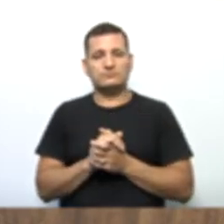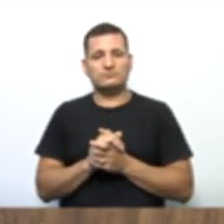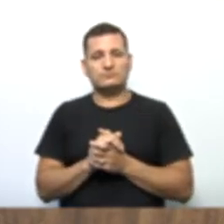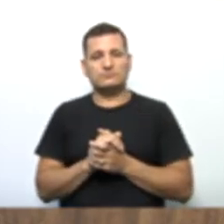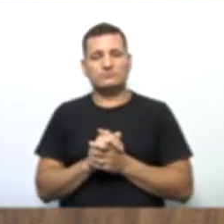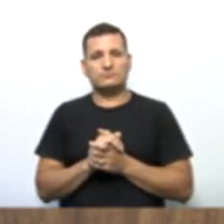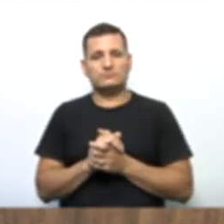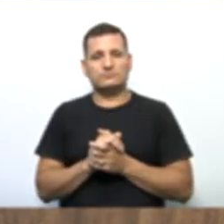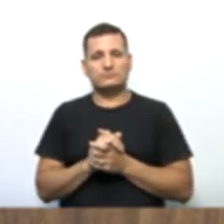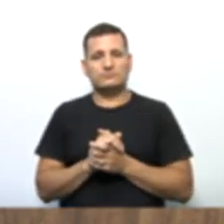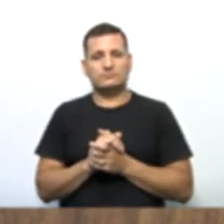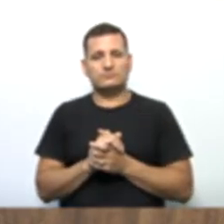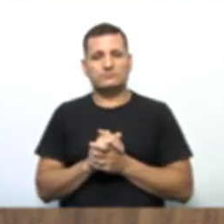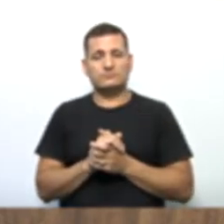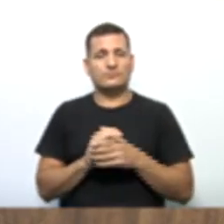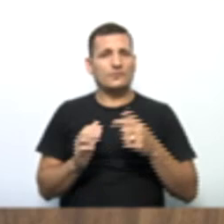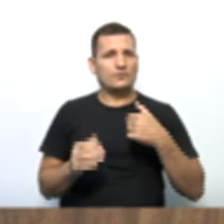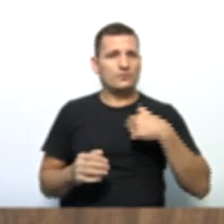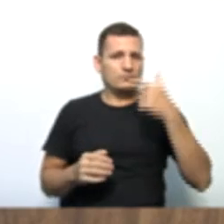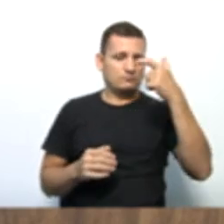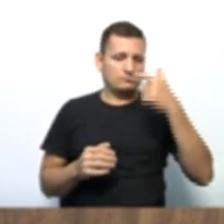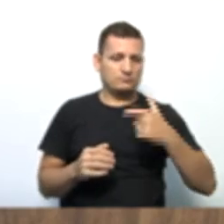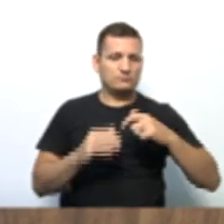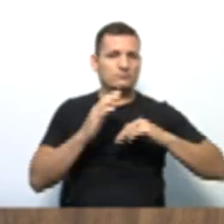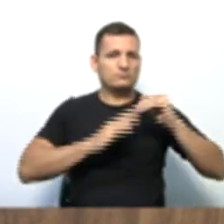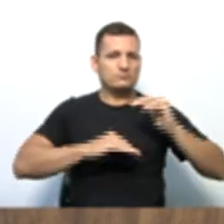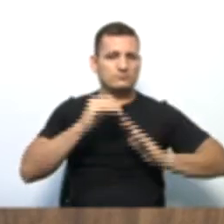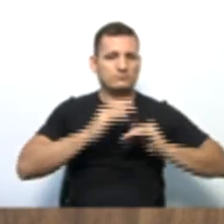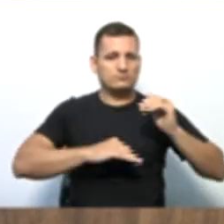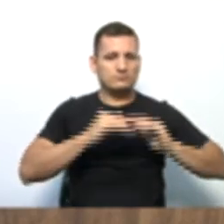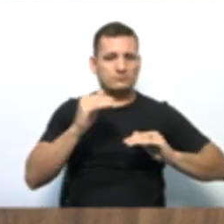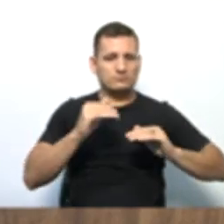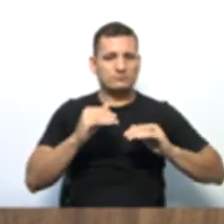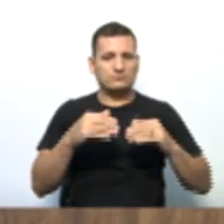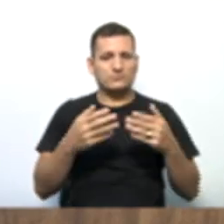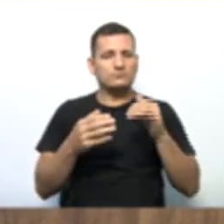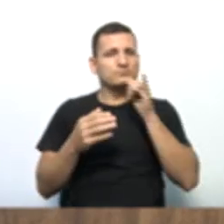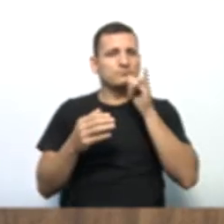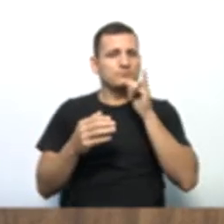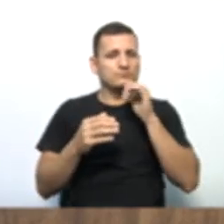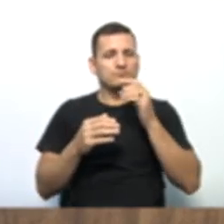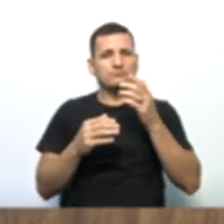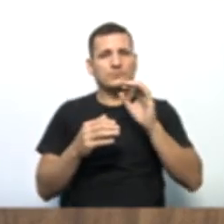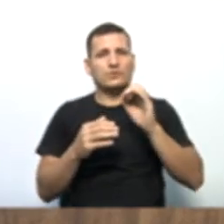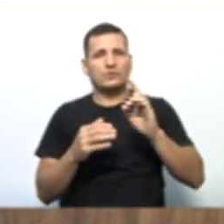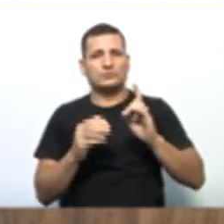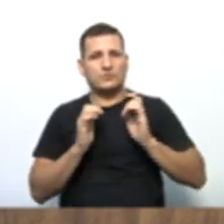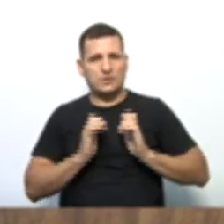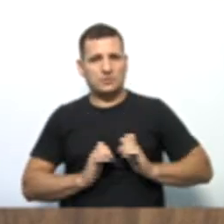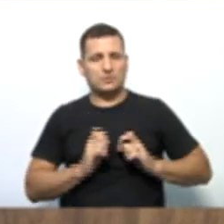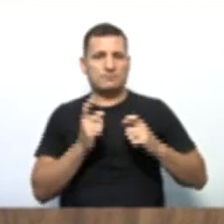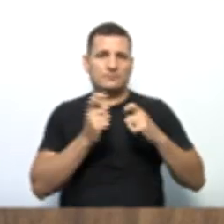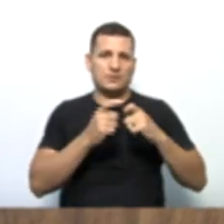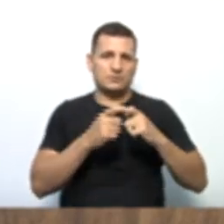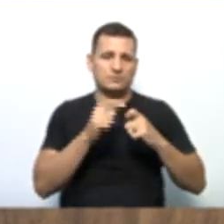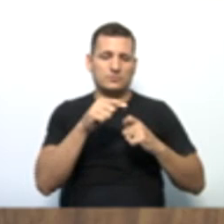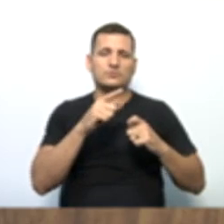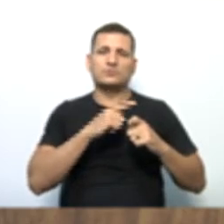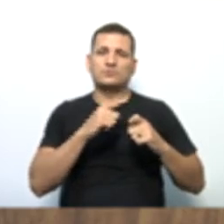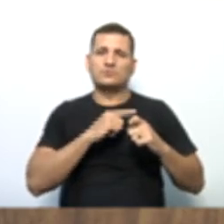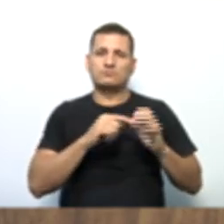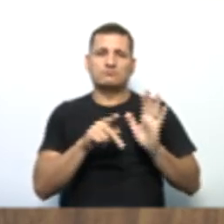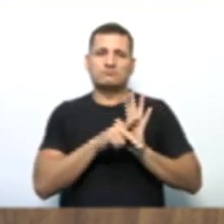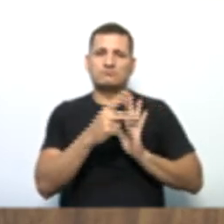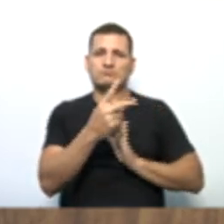a forma de eu ser aquele profissional. Então, por exemplo, o código de ética médico, né? Ele vai ter especificidades para